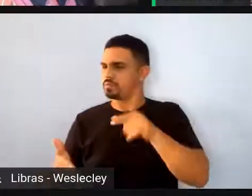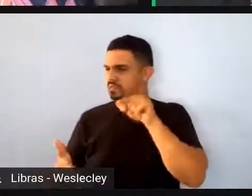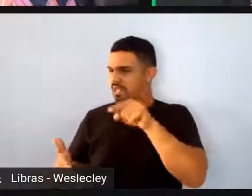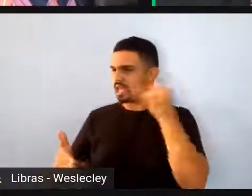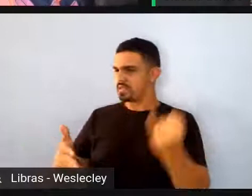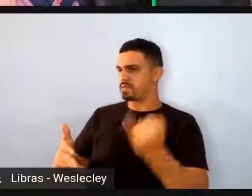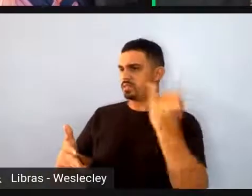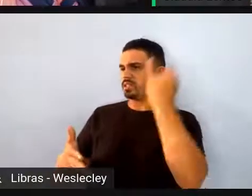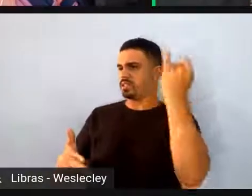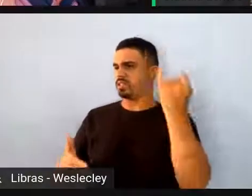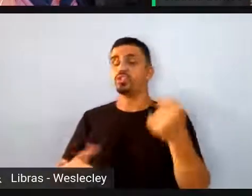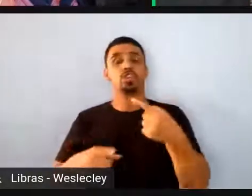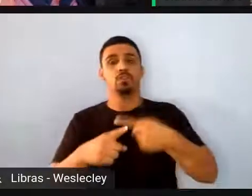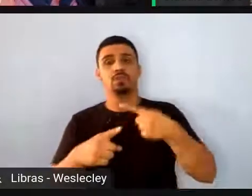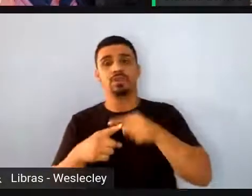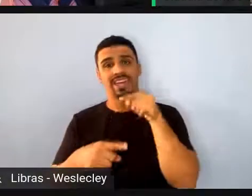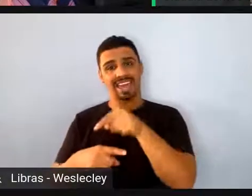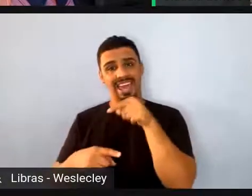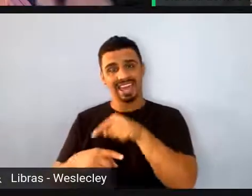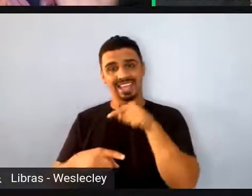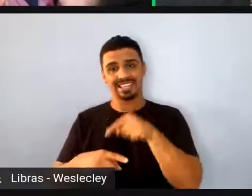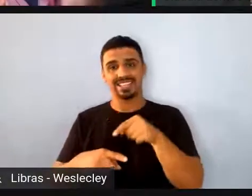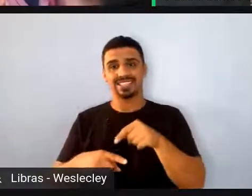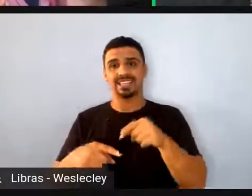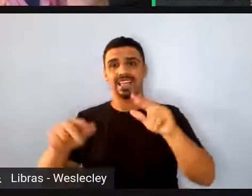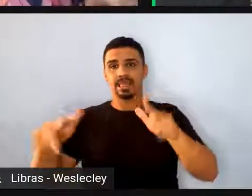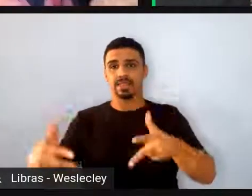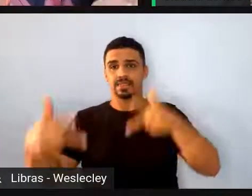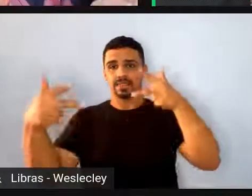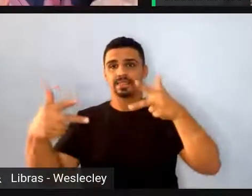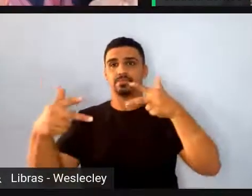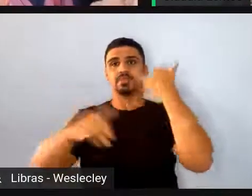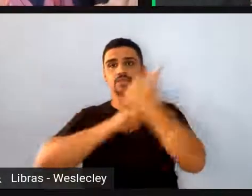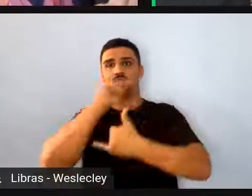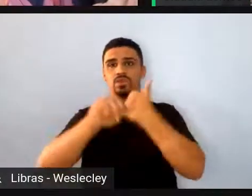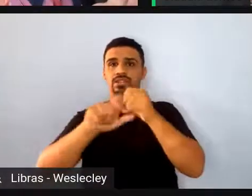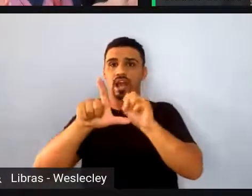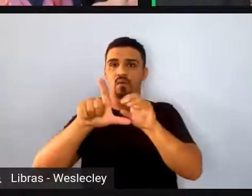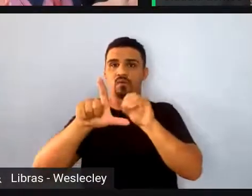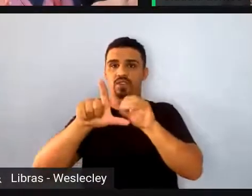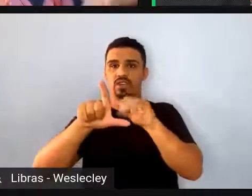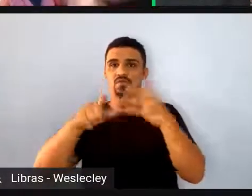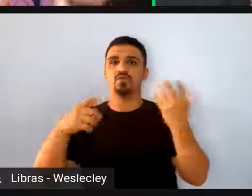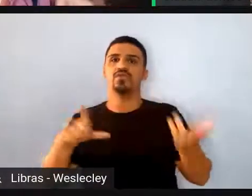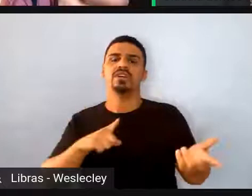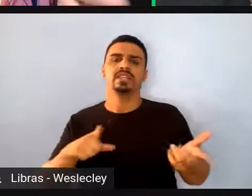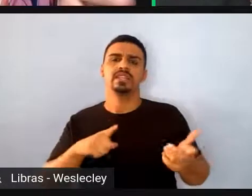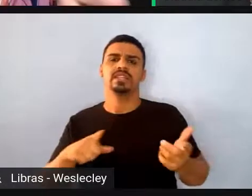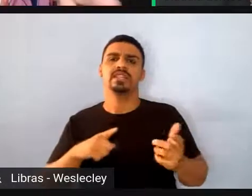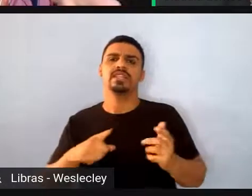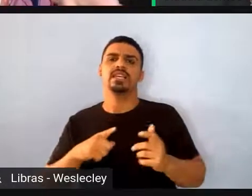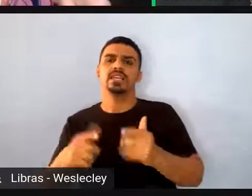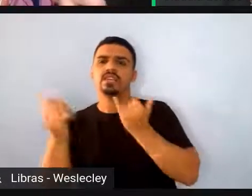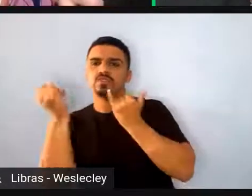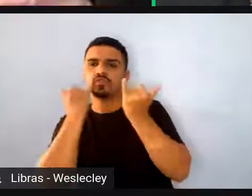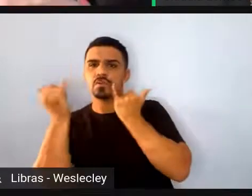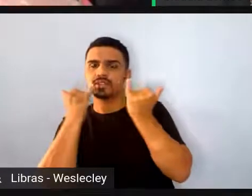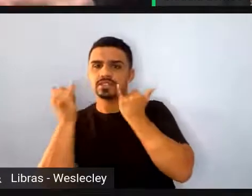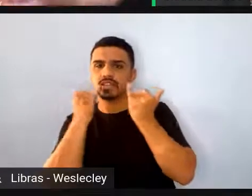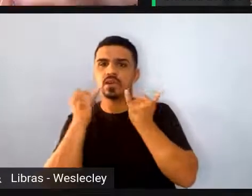porque geralmente essas transmissões, elas oferecem informação antes e depois da sessão, mas durante a